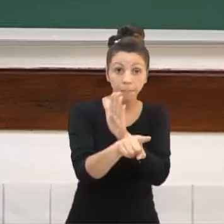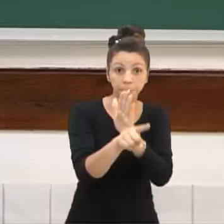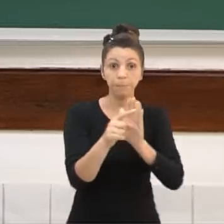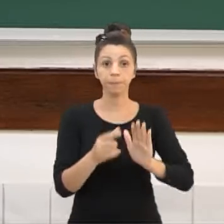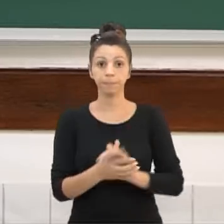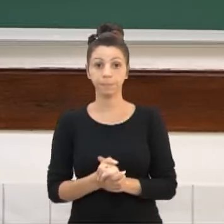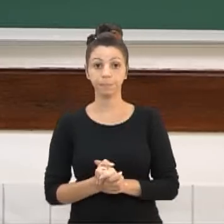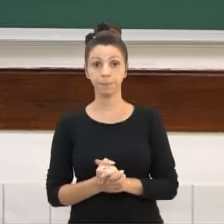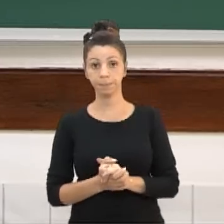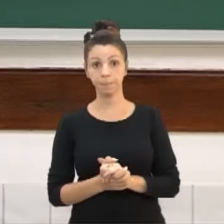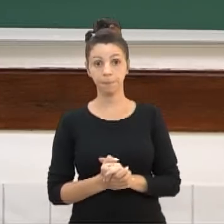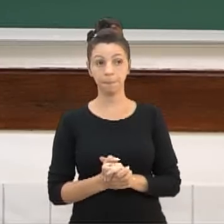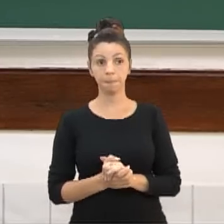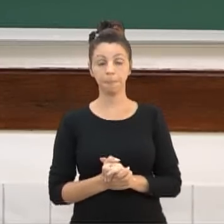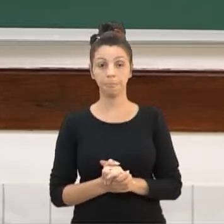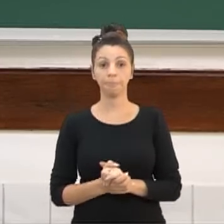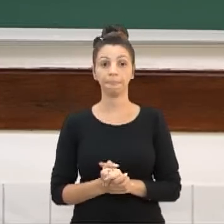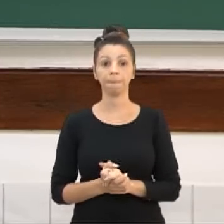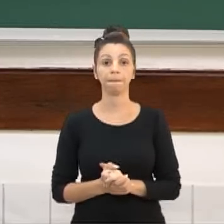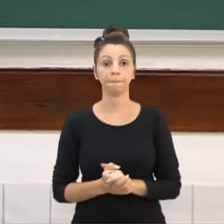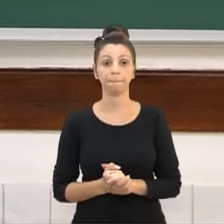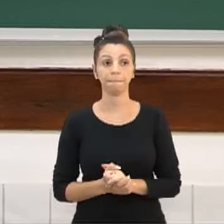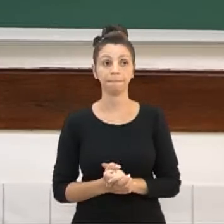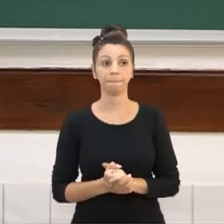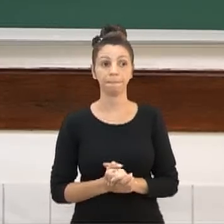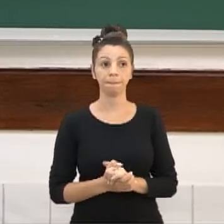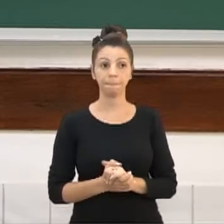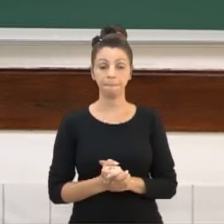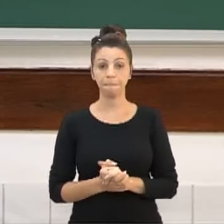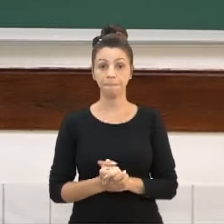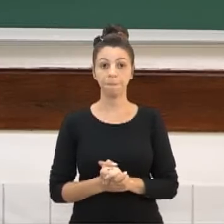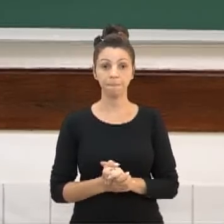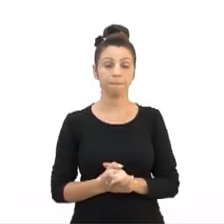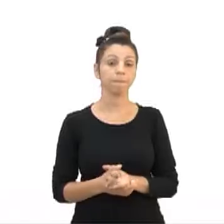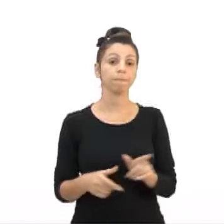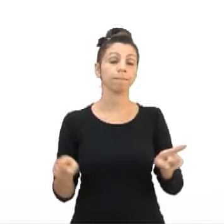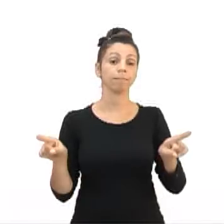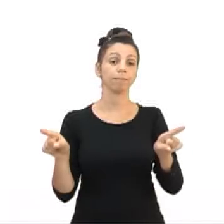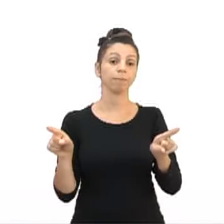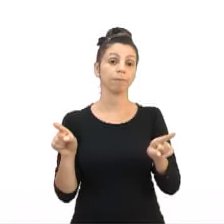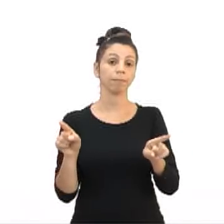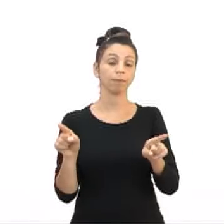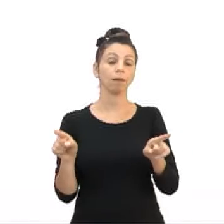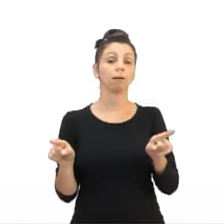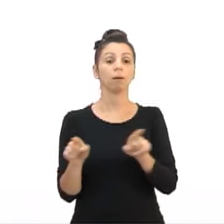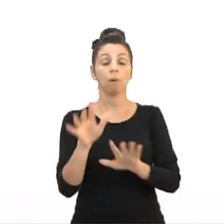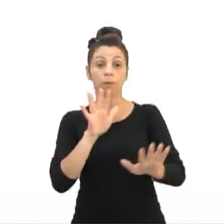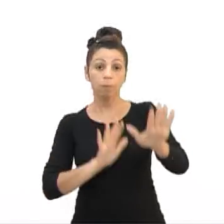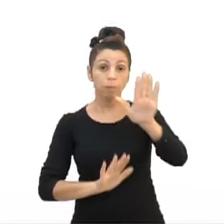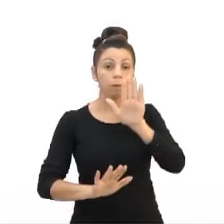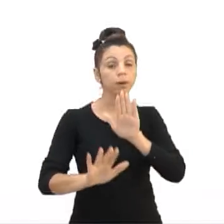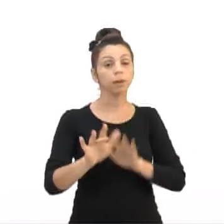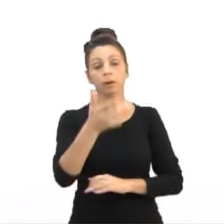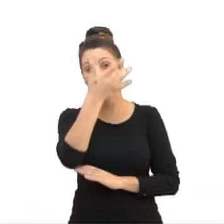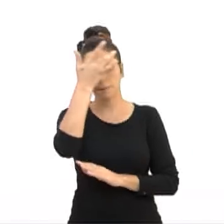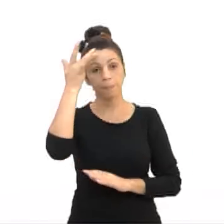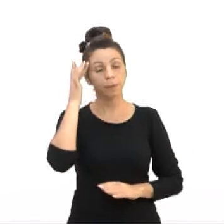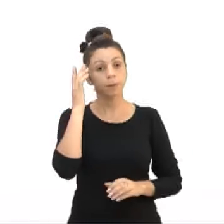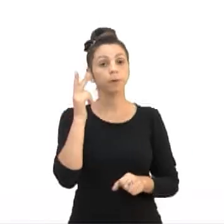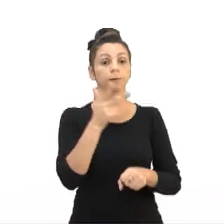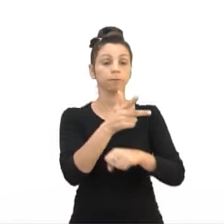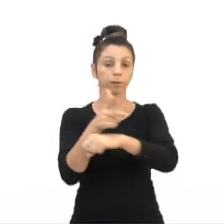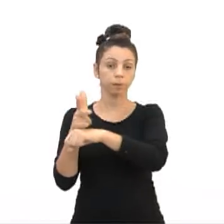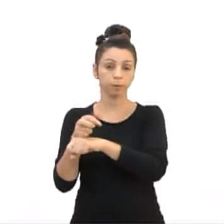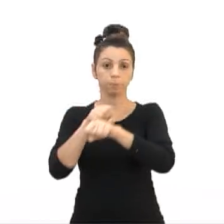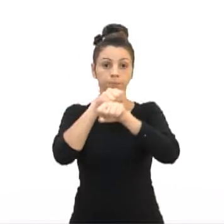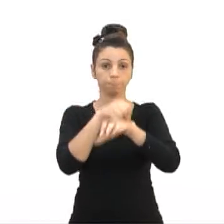afirmativa, certo? Então, tem que ter a entonação correta. Também, tem que tomar cuidado, a pessoa que vai gravar o